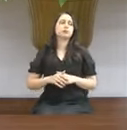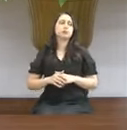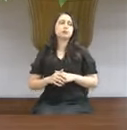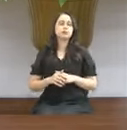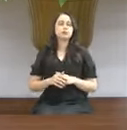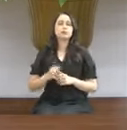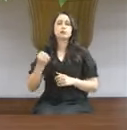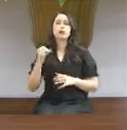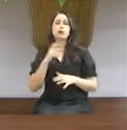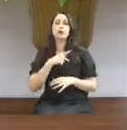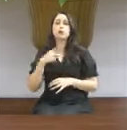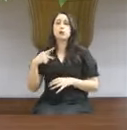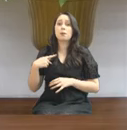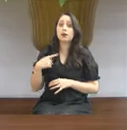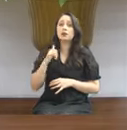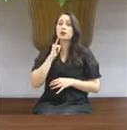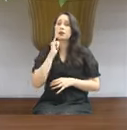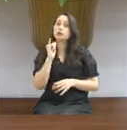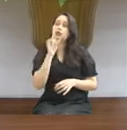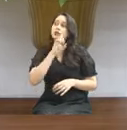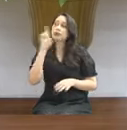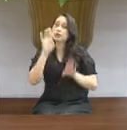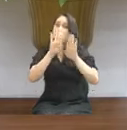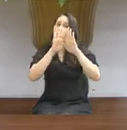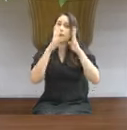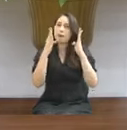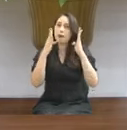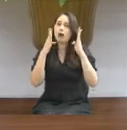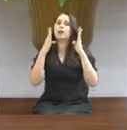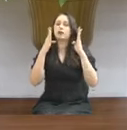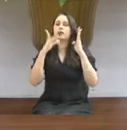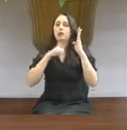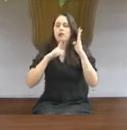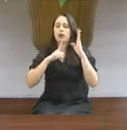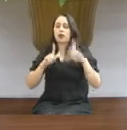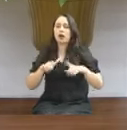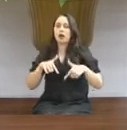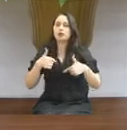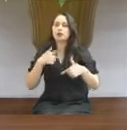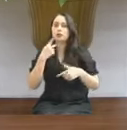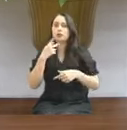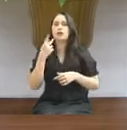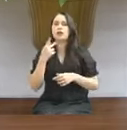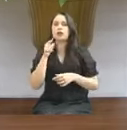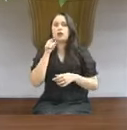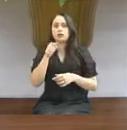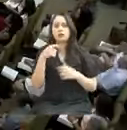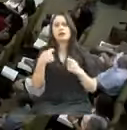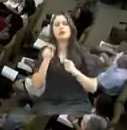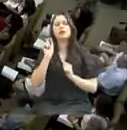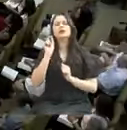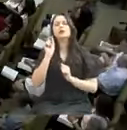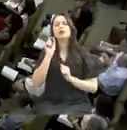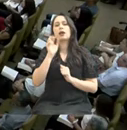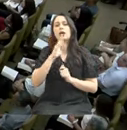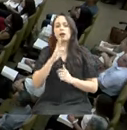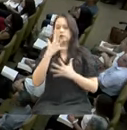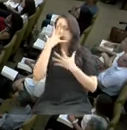disse que Deus vai abrir porta, é ação. Reaja dizendo: eu creio em nome de